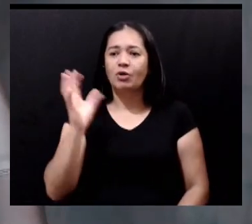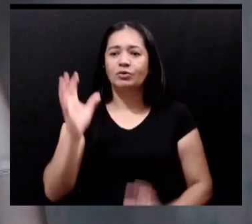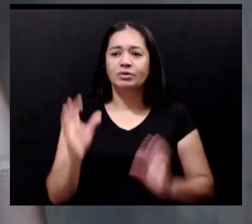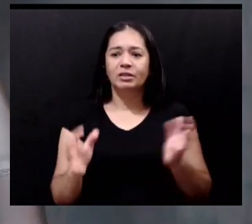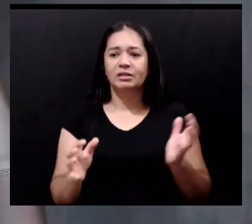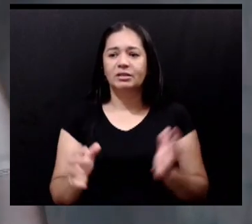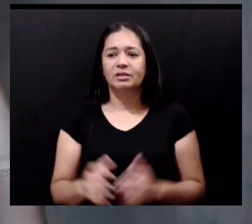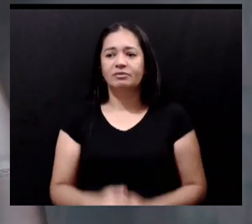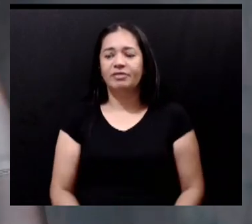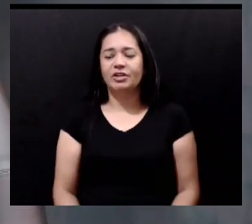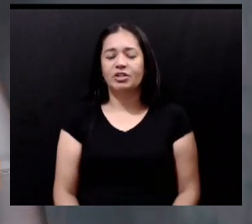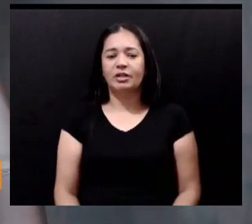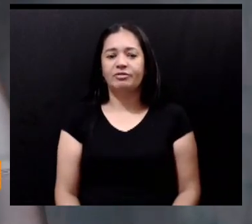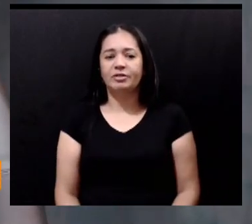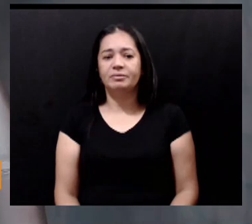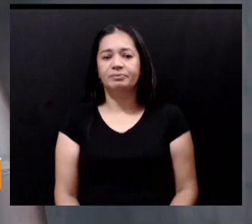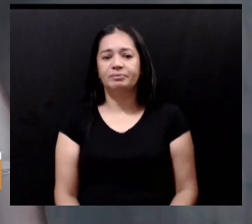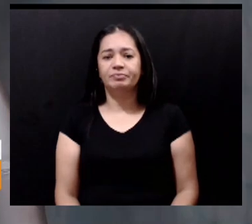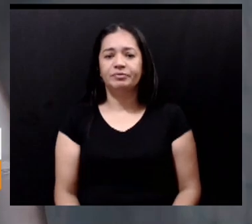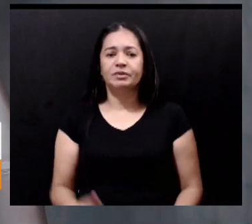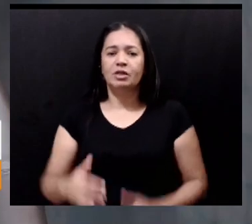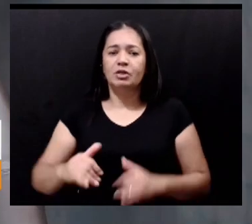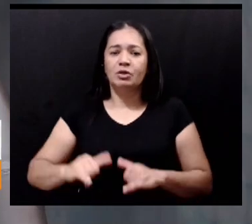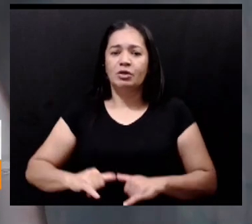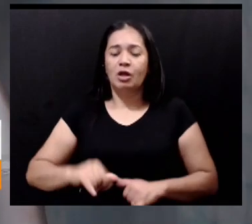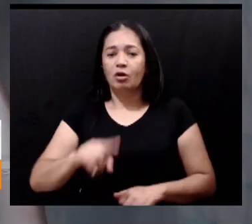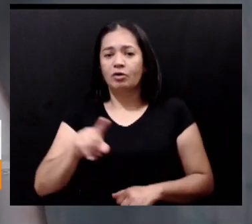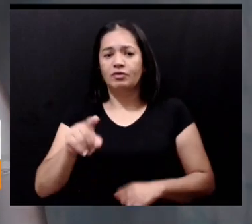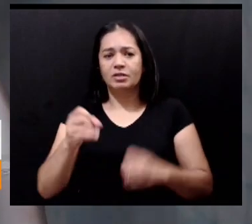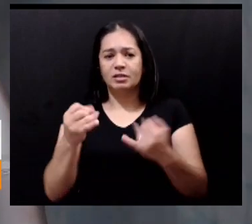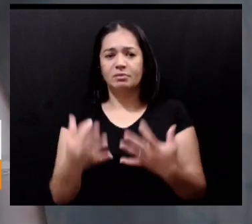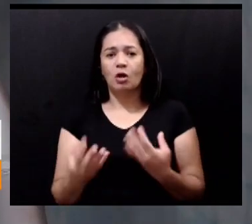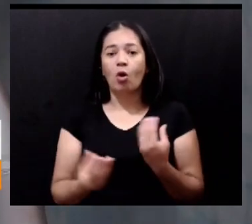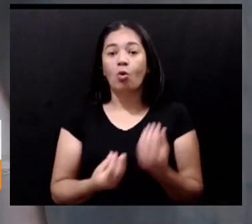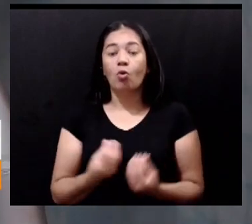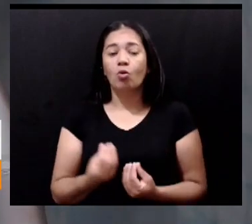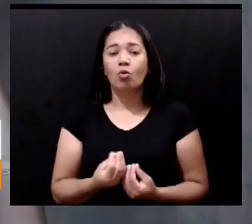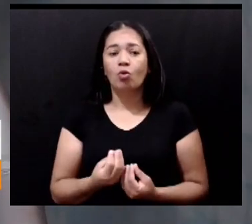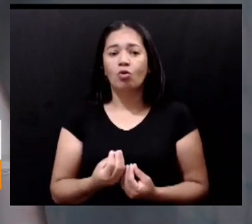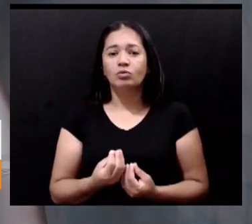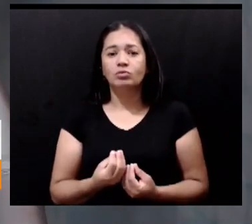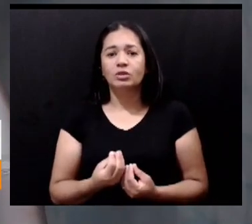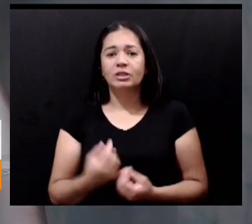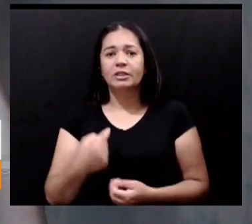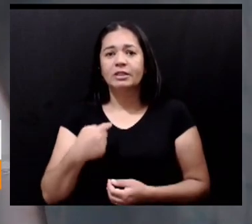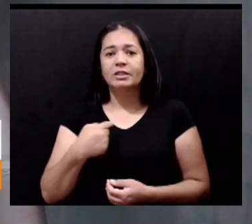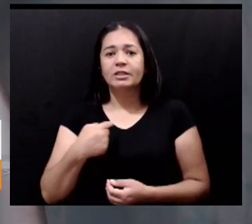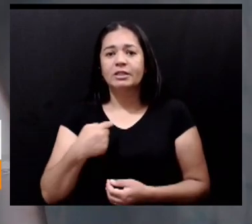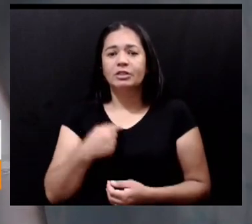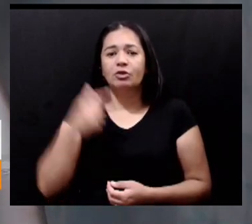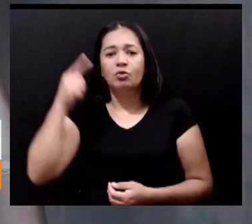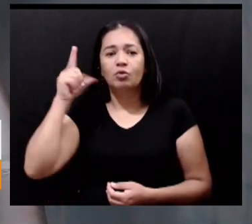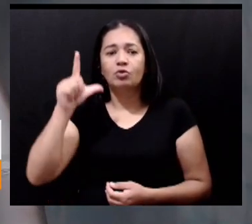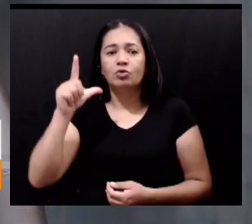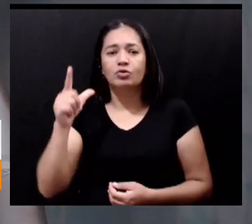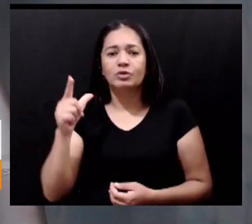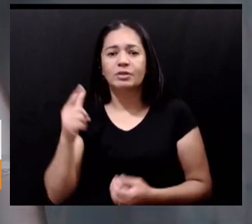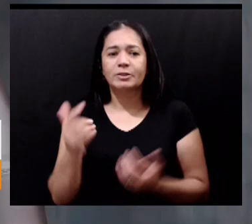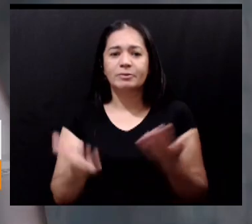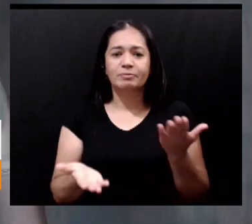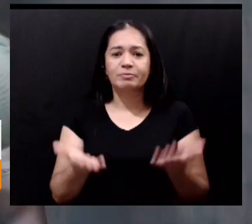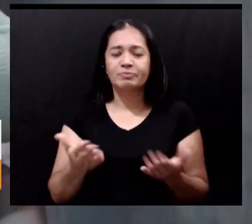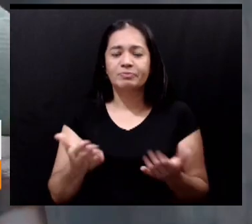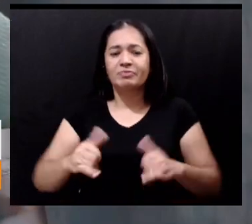gente, acho que o que você trouxe é como eu lido com essa dor, que às vezes fica e eu não consigo, às vezes,